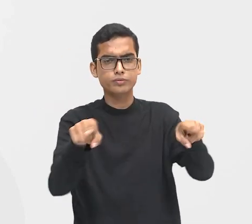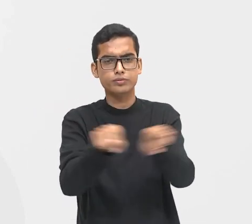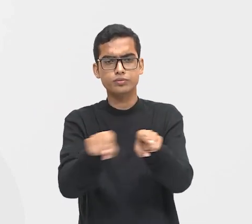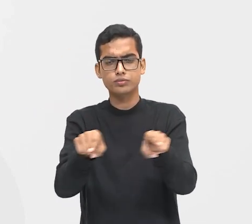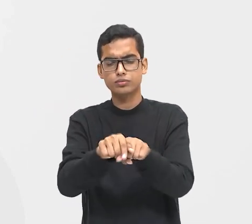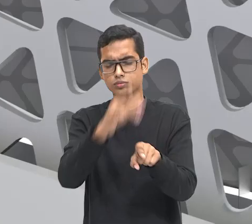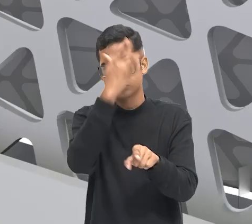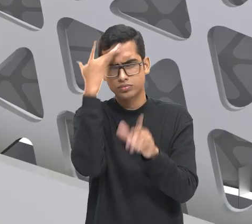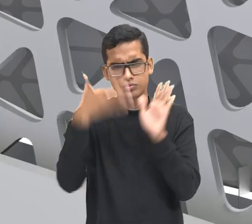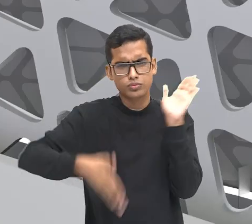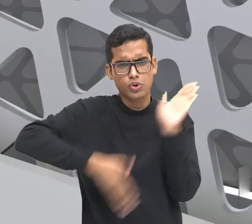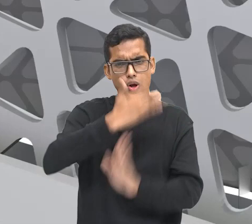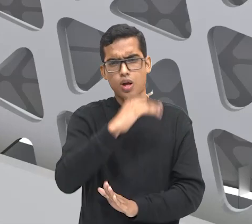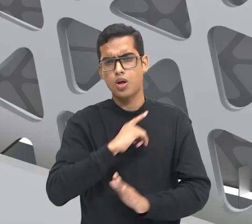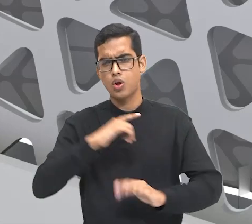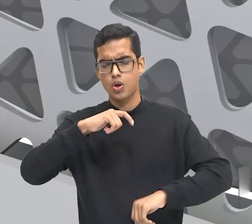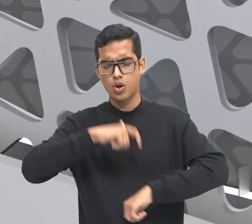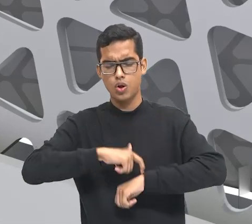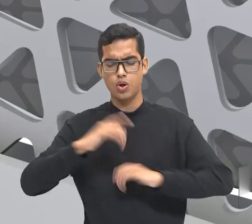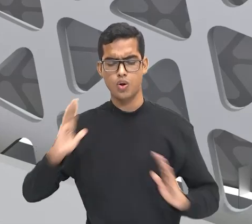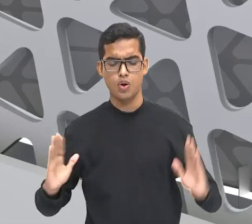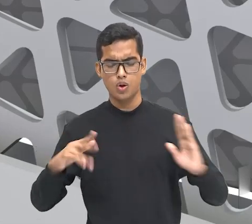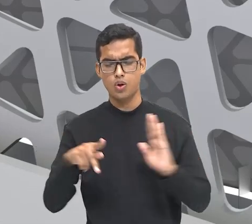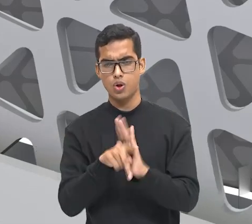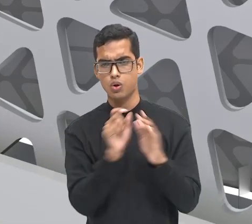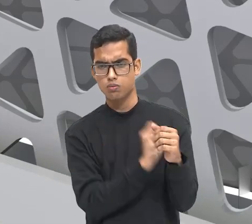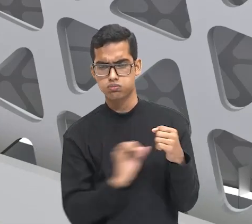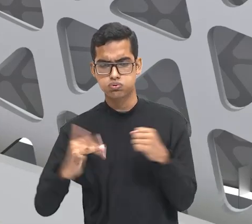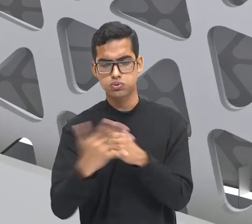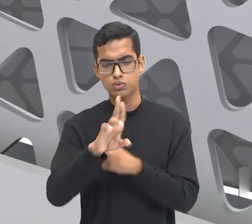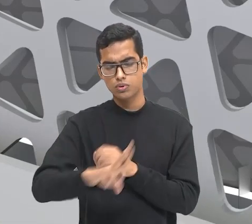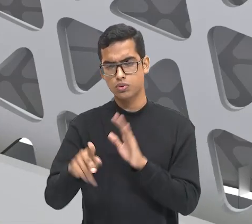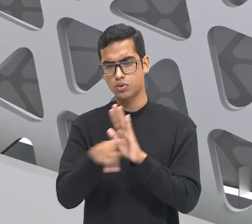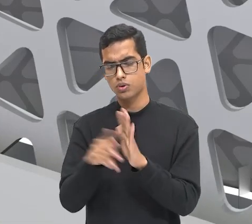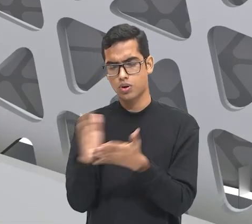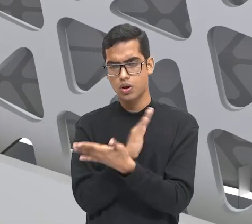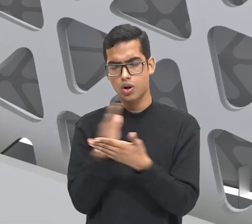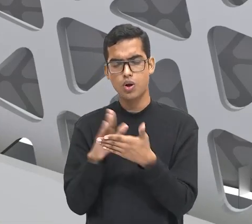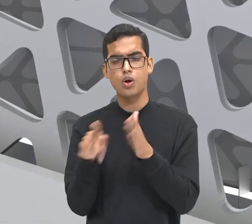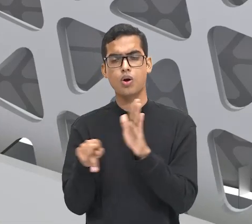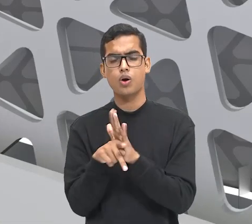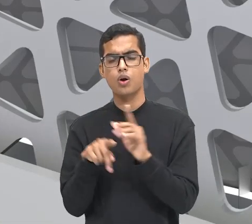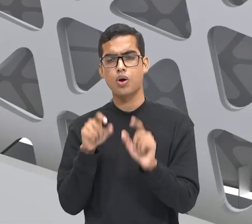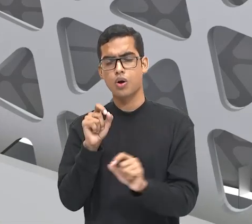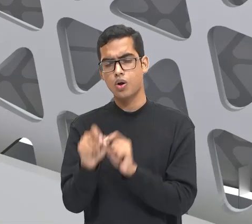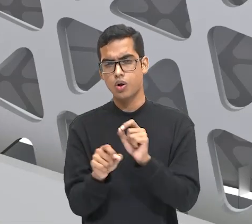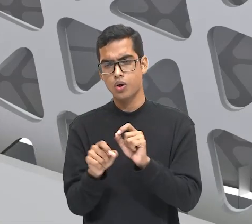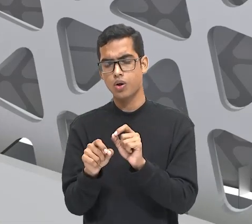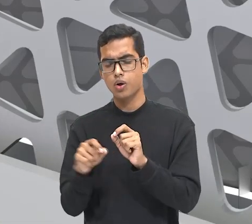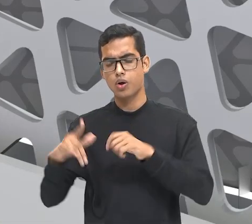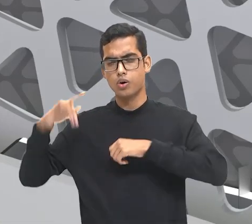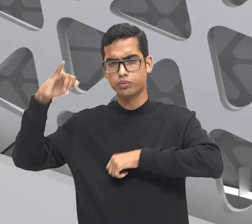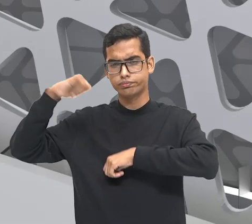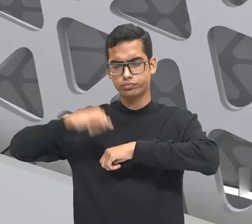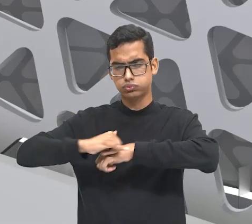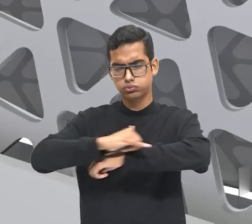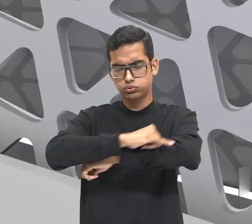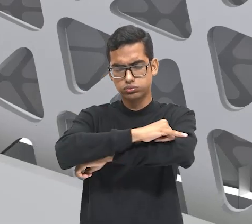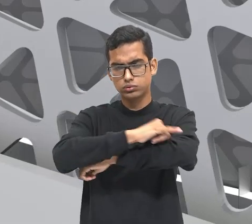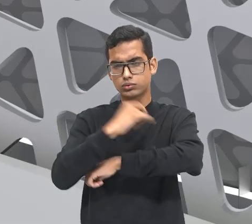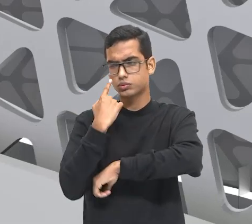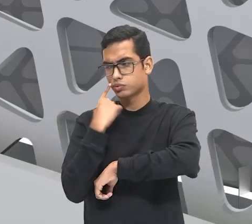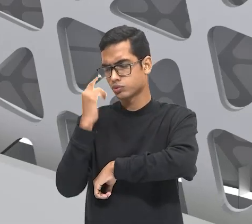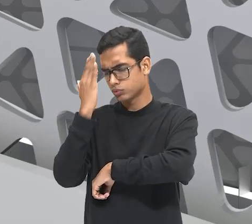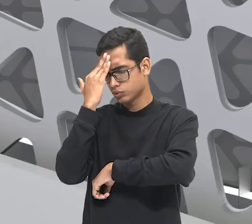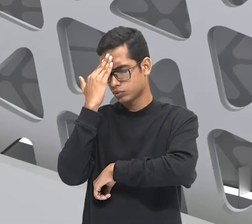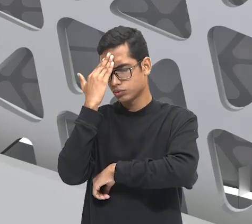E ultimamente, né, nesse período ali de pandemia, foi bastante utilizado em alguns aeroportos essas imagens, essas câmeras de infravermelho,